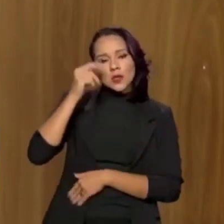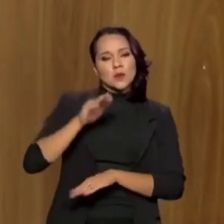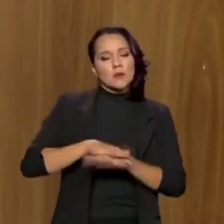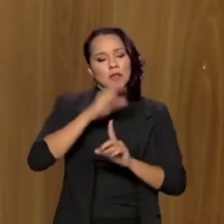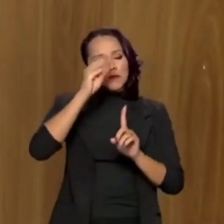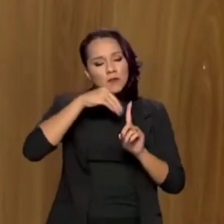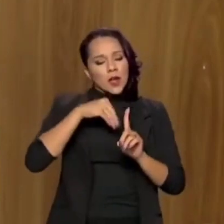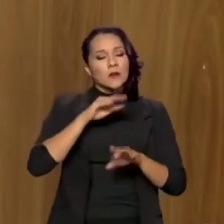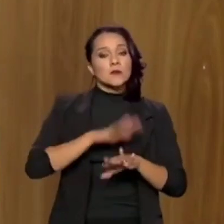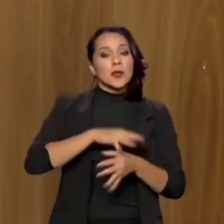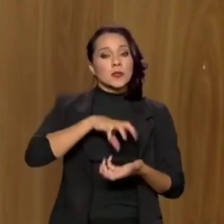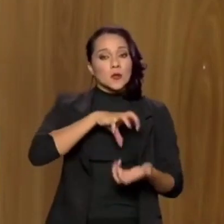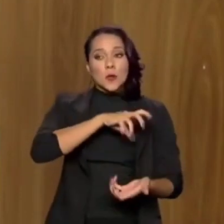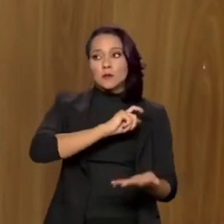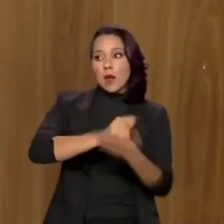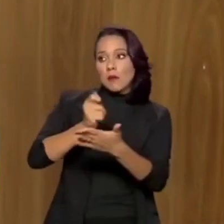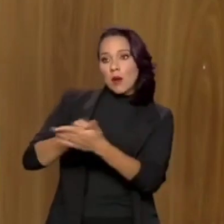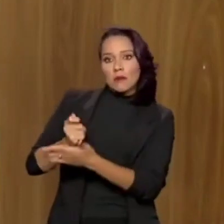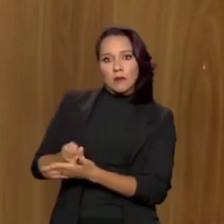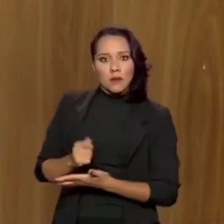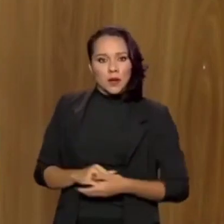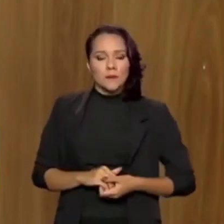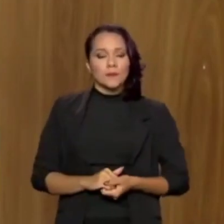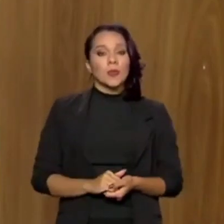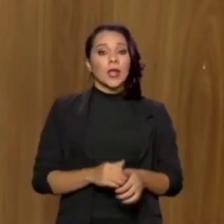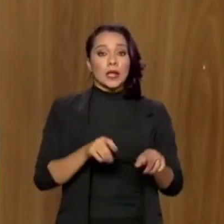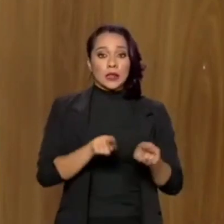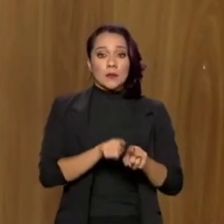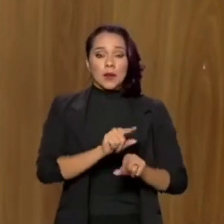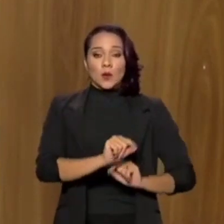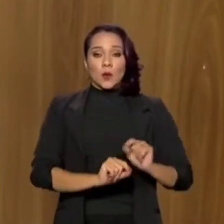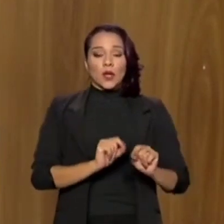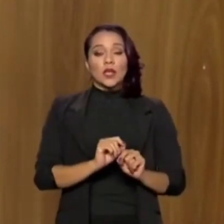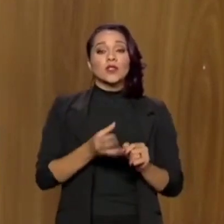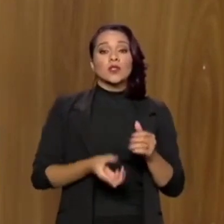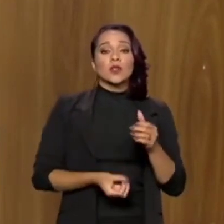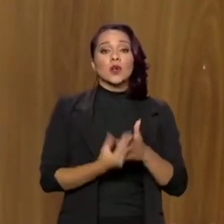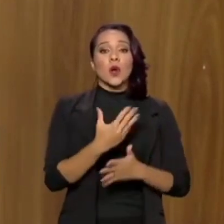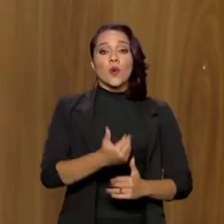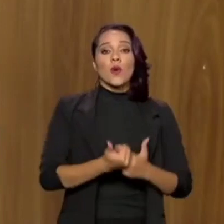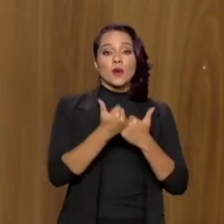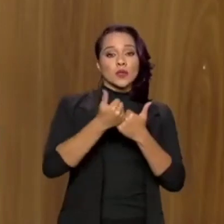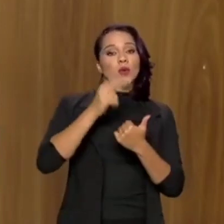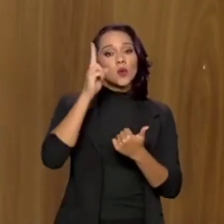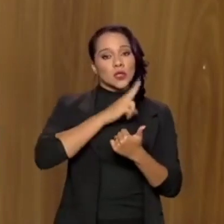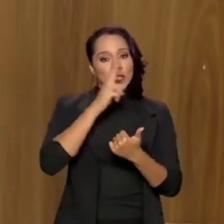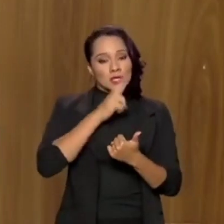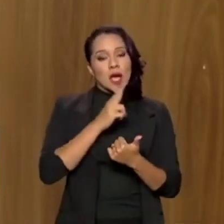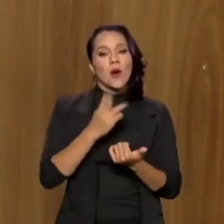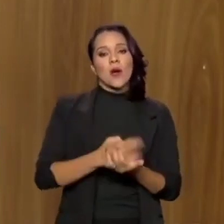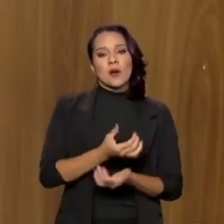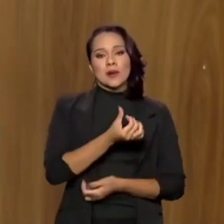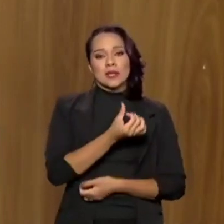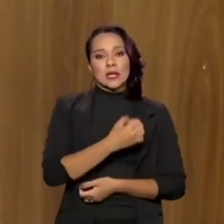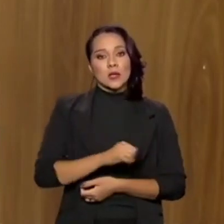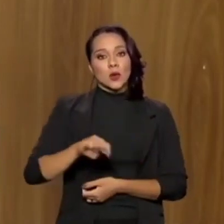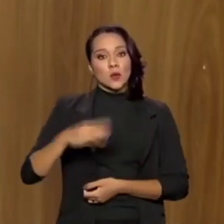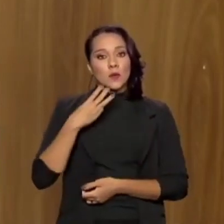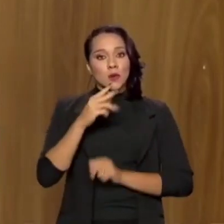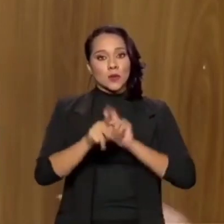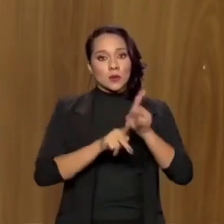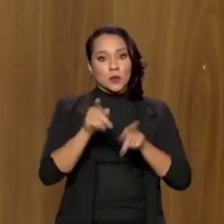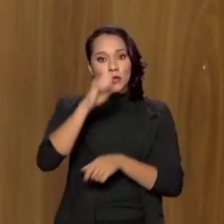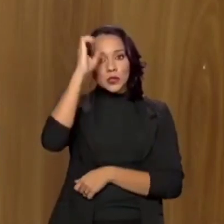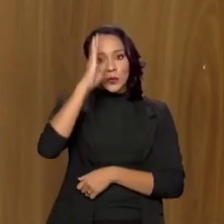mais idosos. Ao mesmo tempo, nós criamos o auxílio emergencial para 68 milhões de